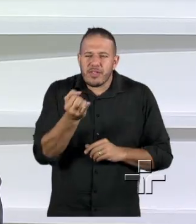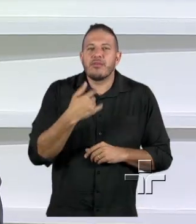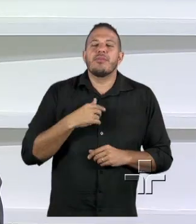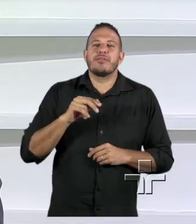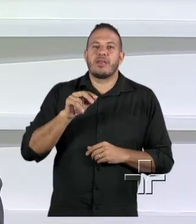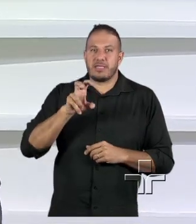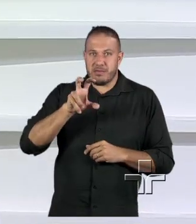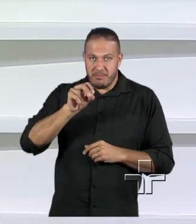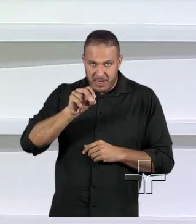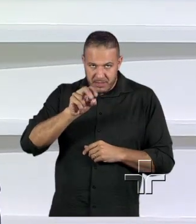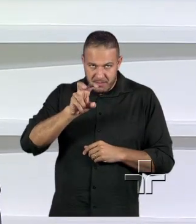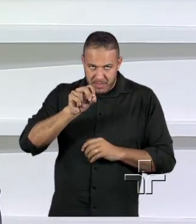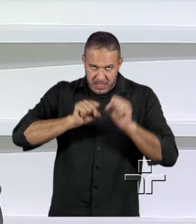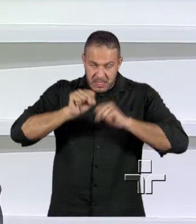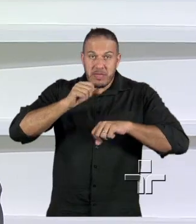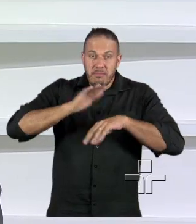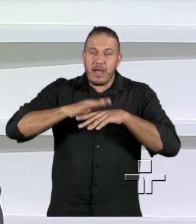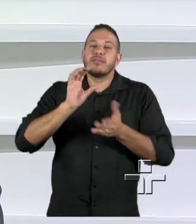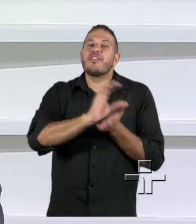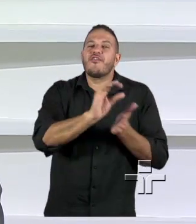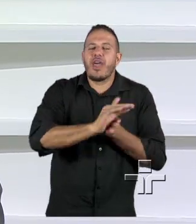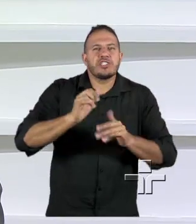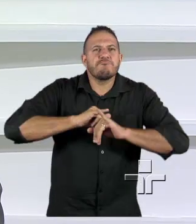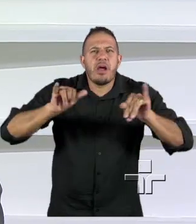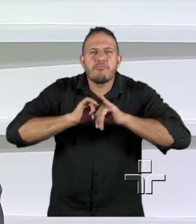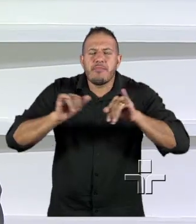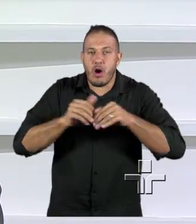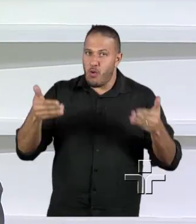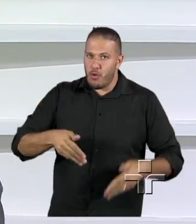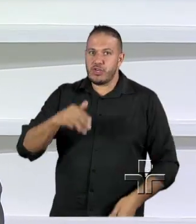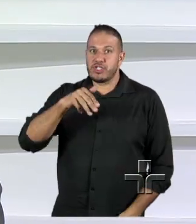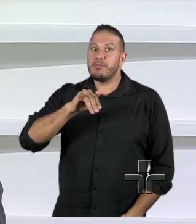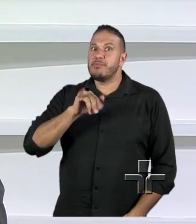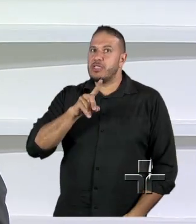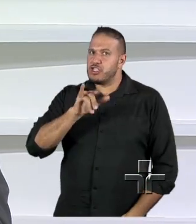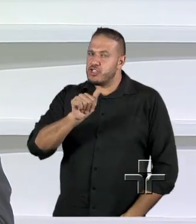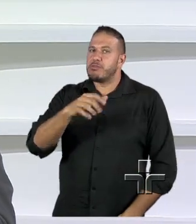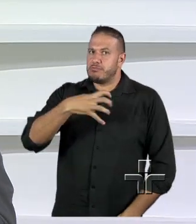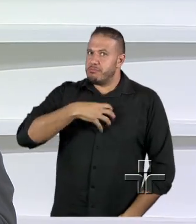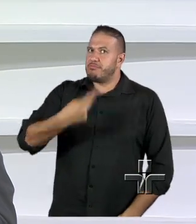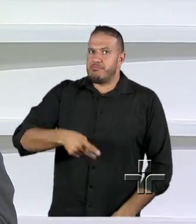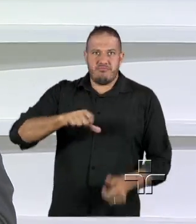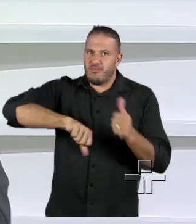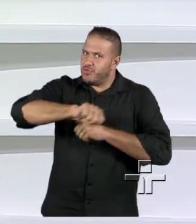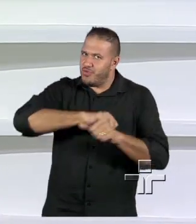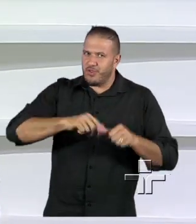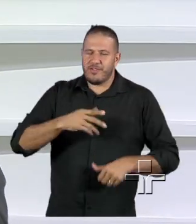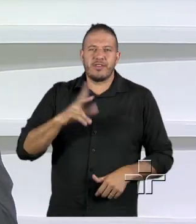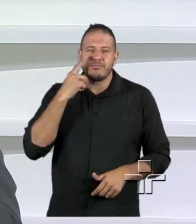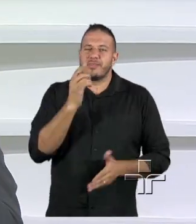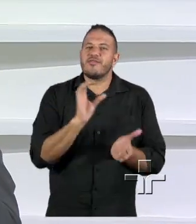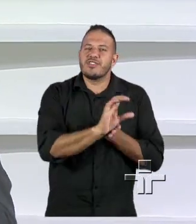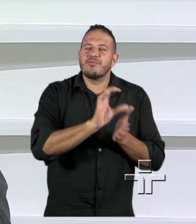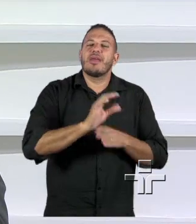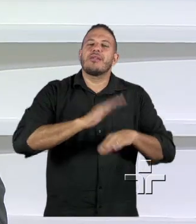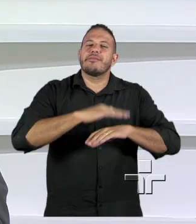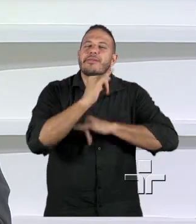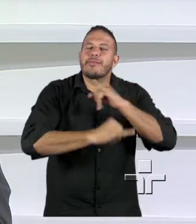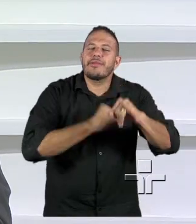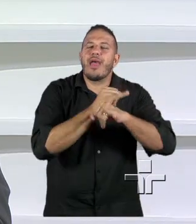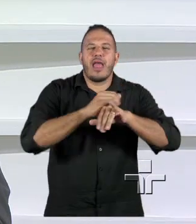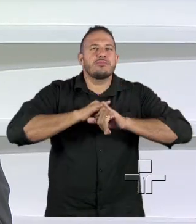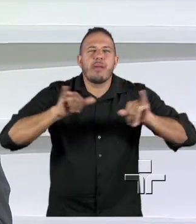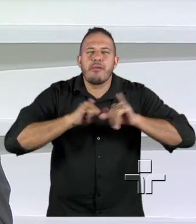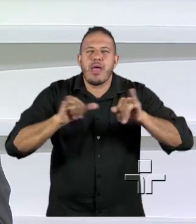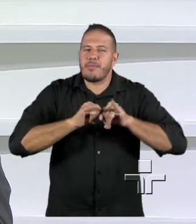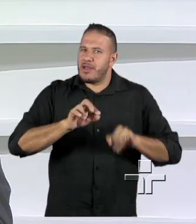que mais investe em mídia no Brasil. E em 30 anos a mídia mudou muito. Hoje, não sei, em relação ao investimento na internet, a publicidade na